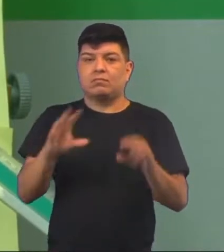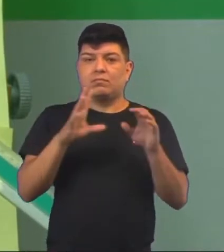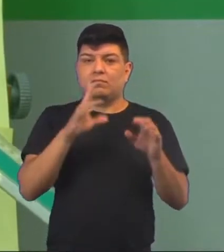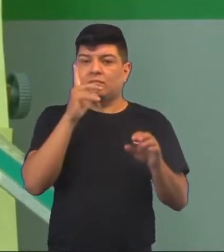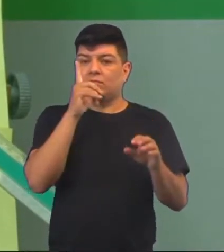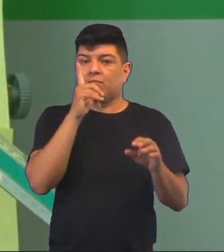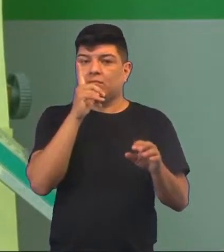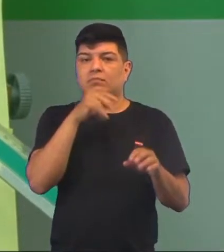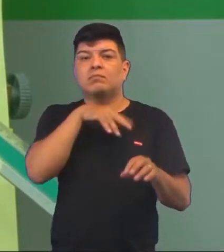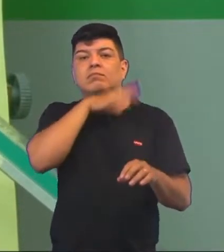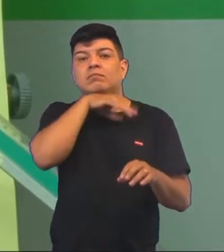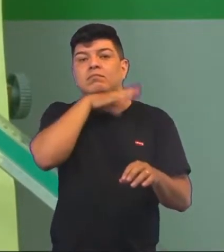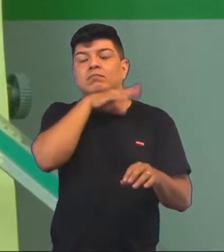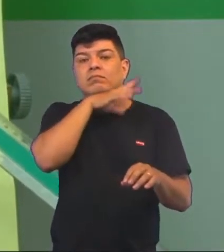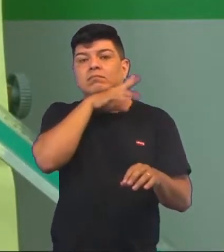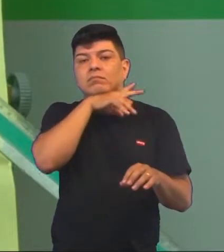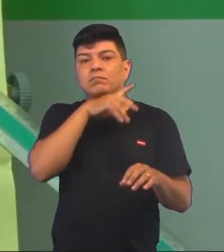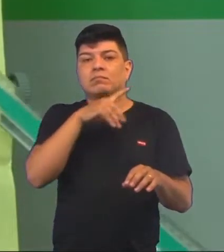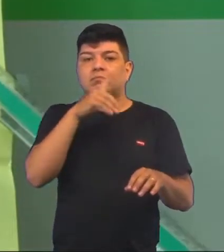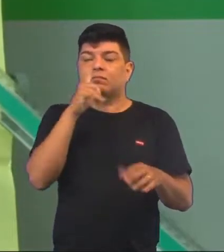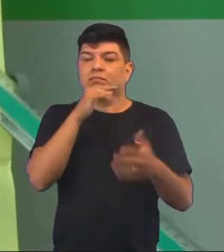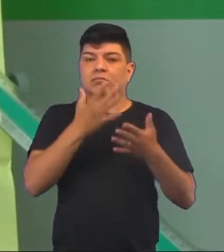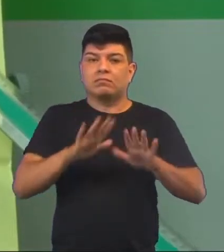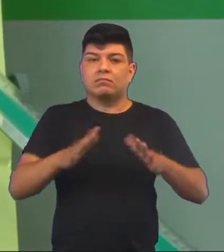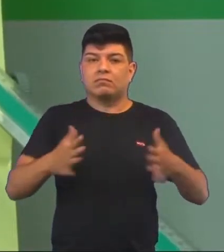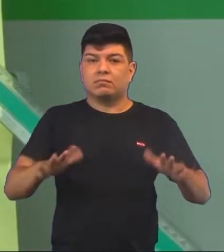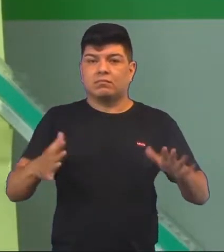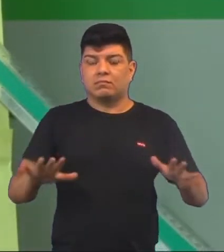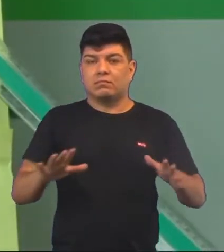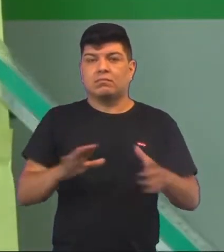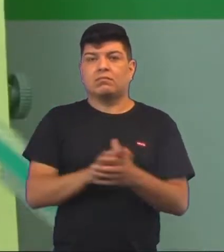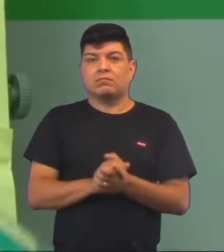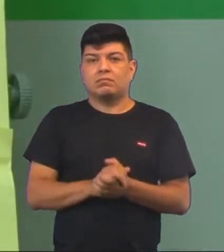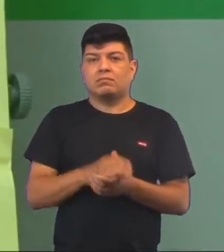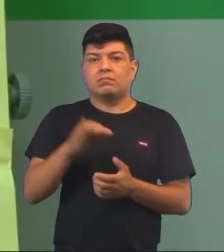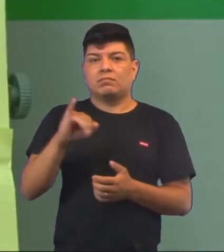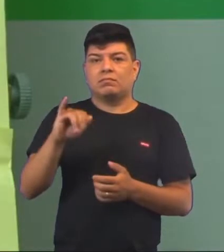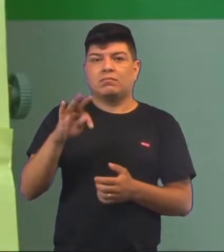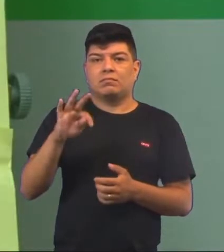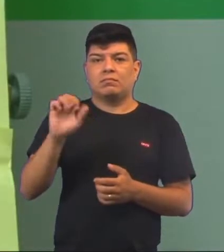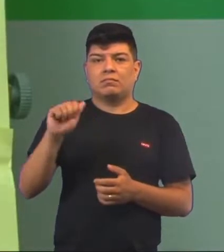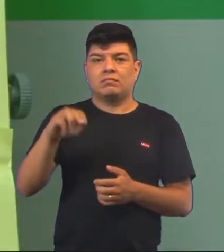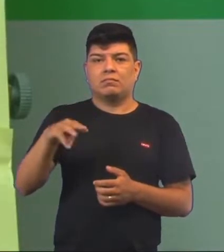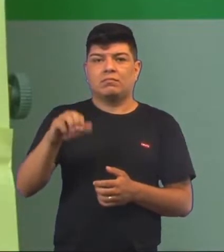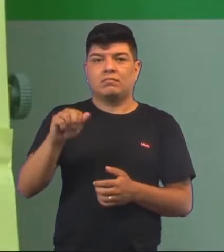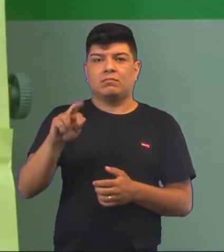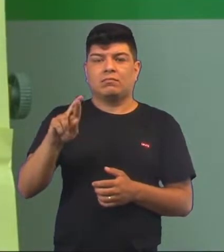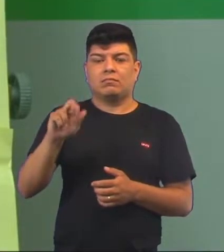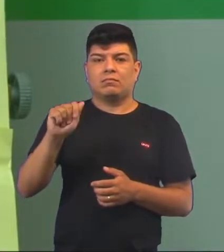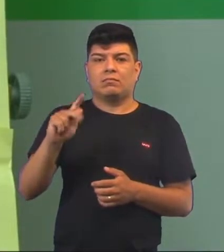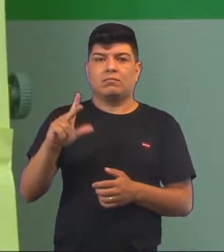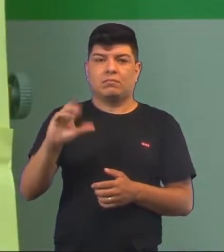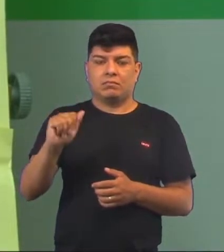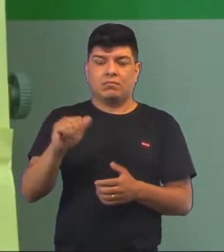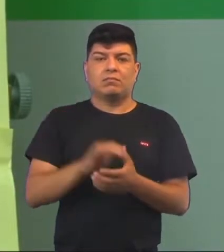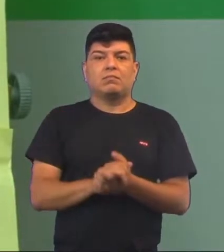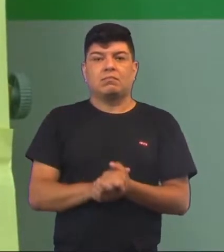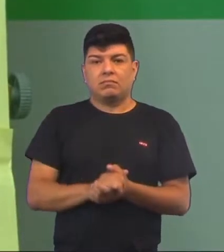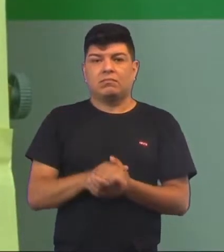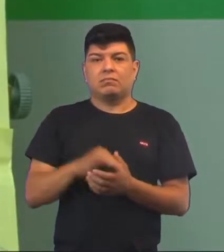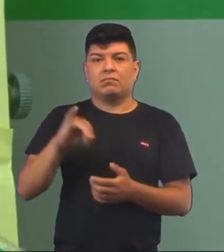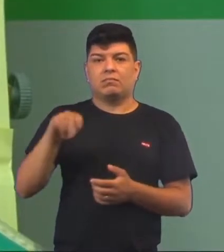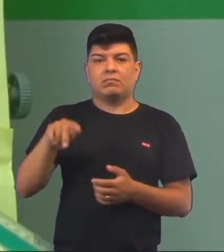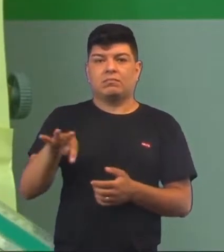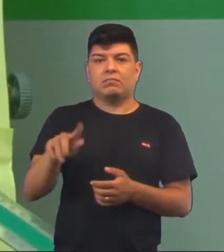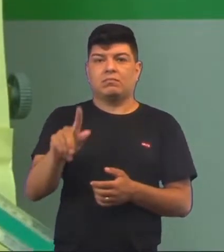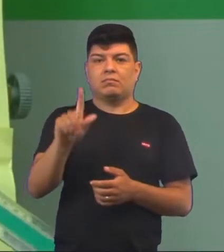Mamíferos Aquáticos, CMA, em Itamaracá, em Pernambuco. Tinga, um